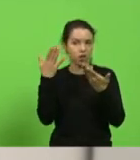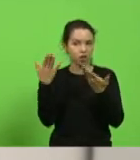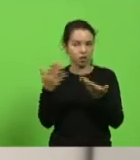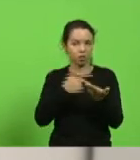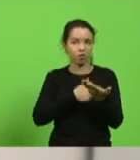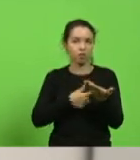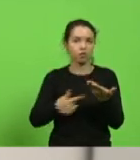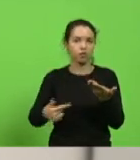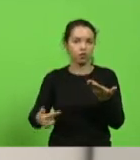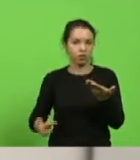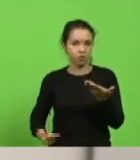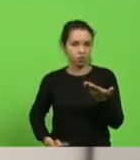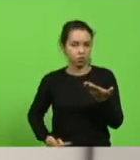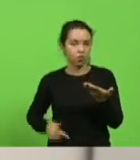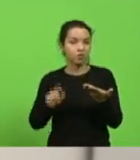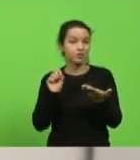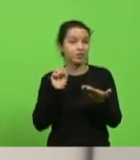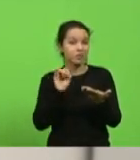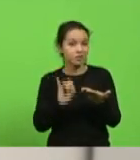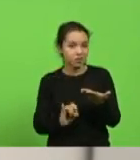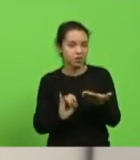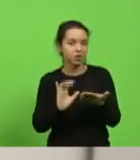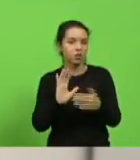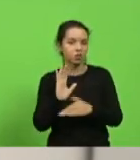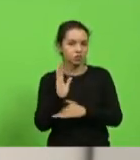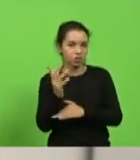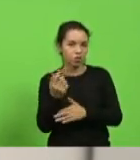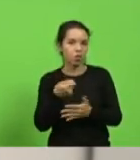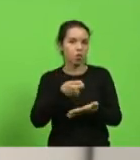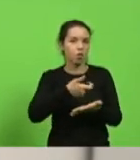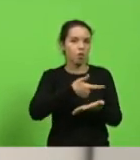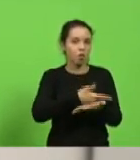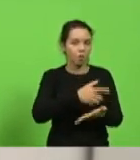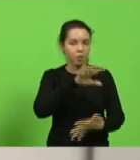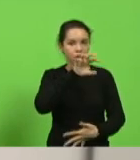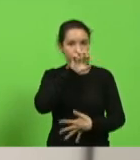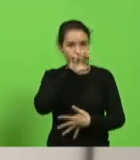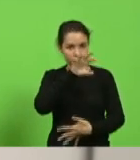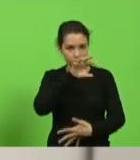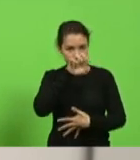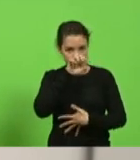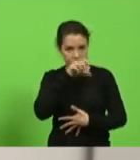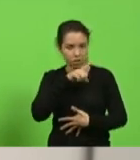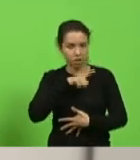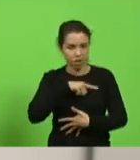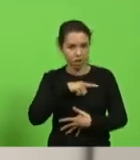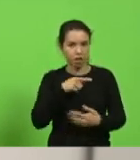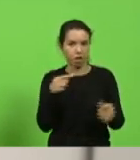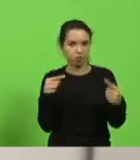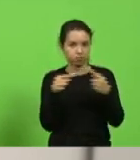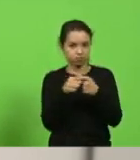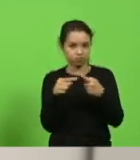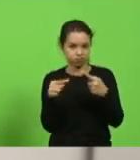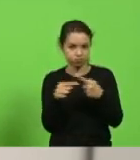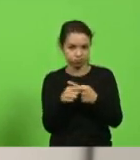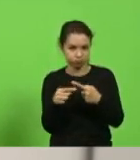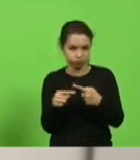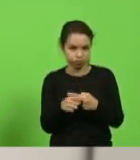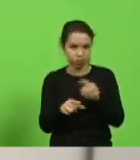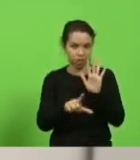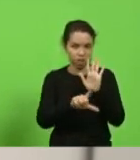governador sobre o fato de a contratação dos ventiladores pulmonares estar em descompasso com o permitido